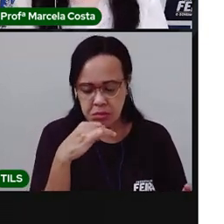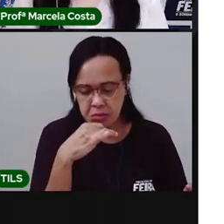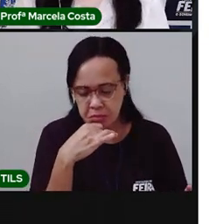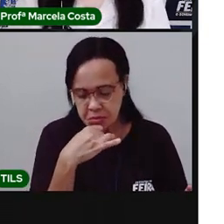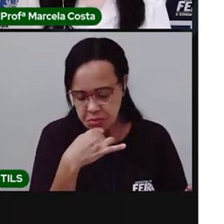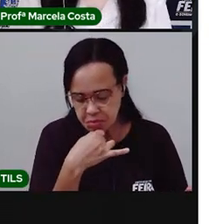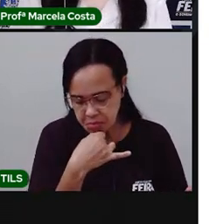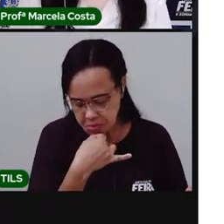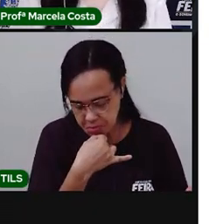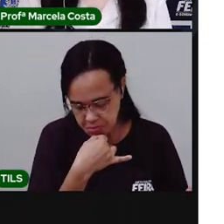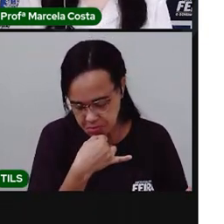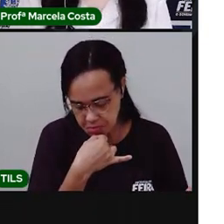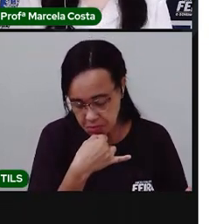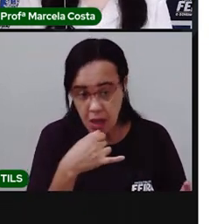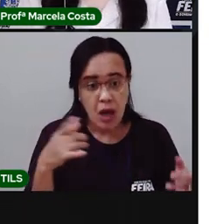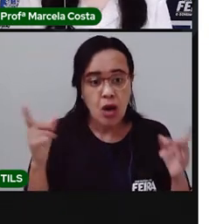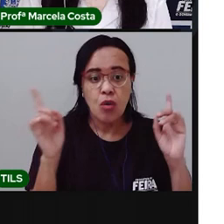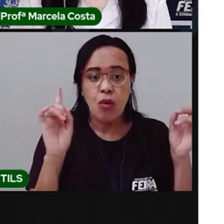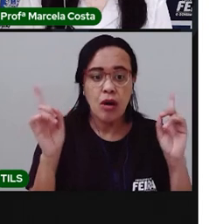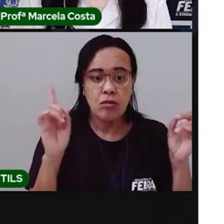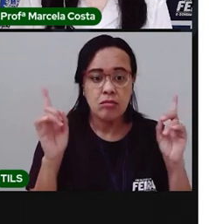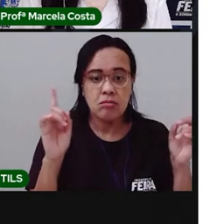triste?